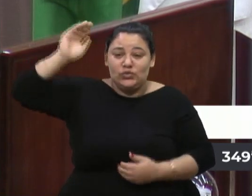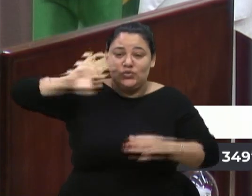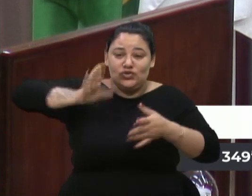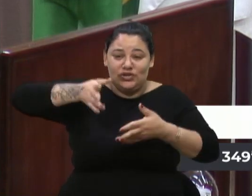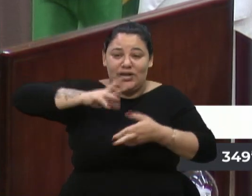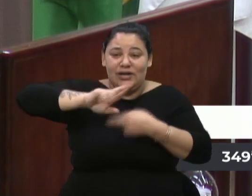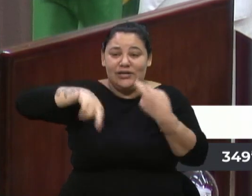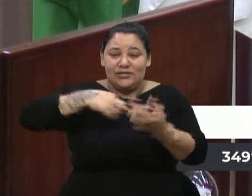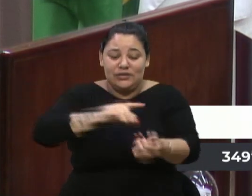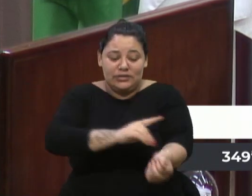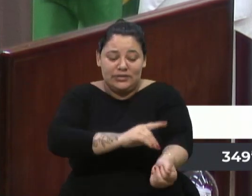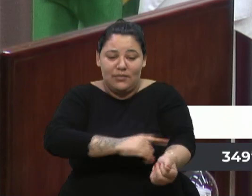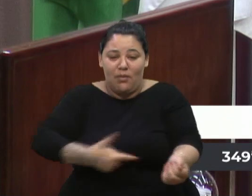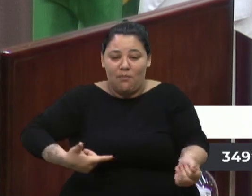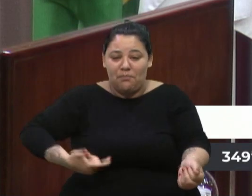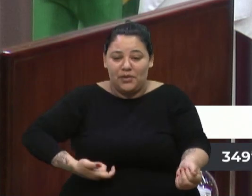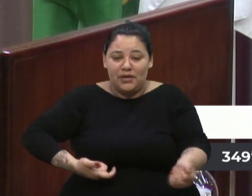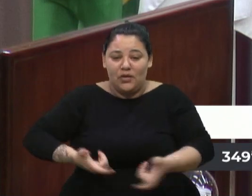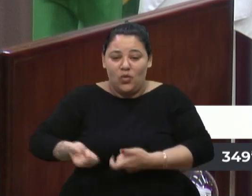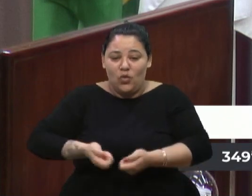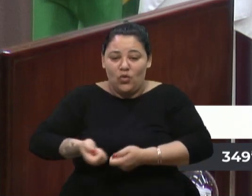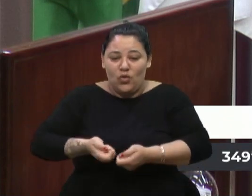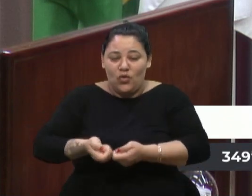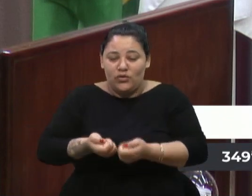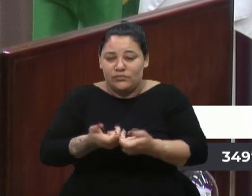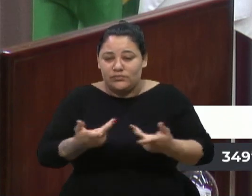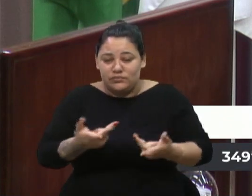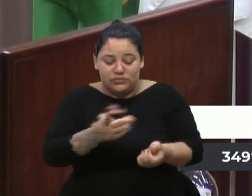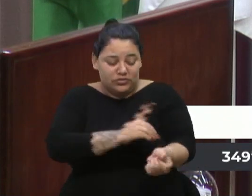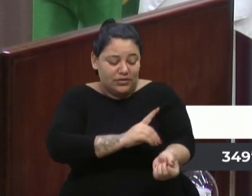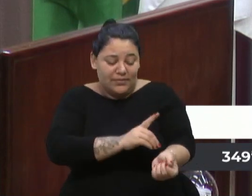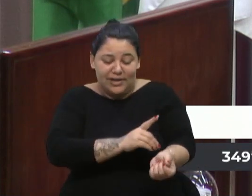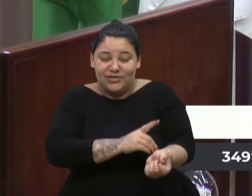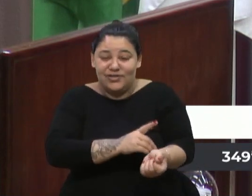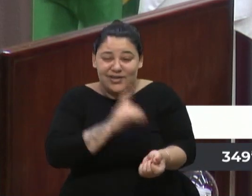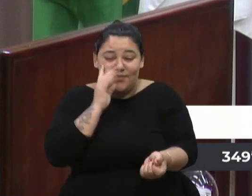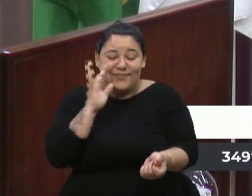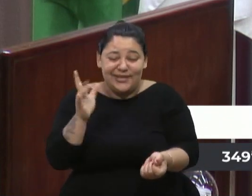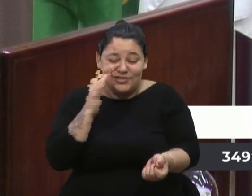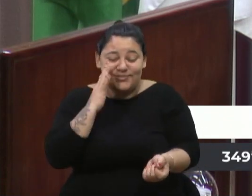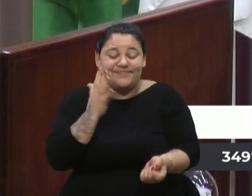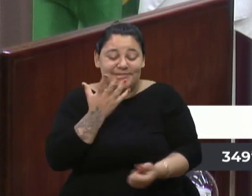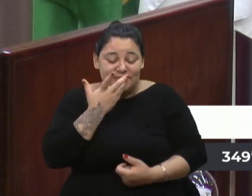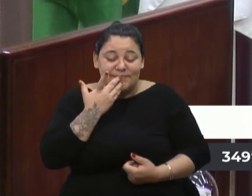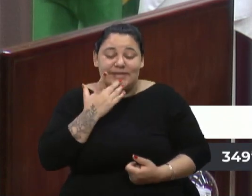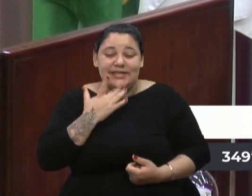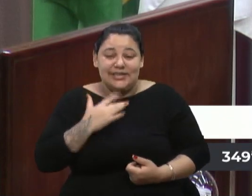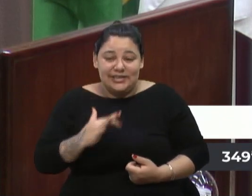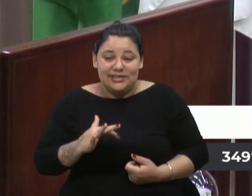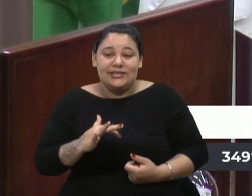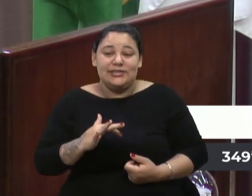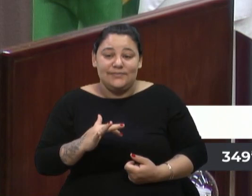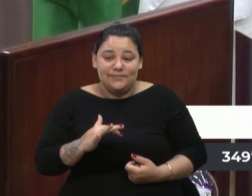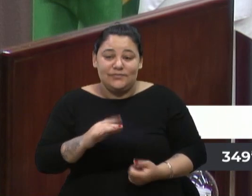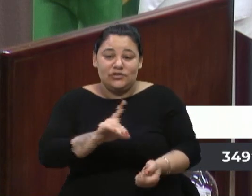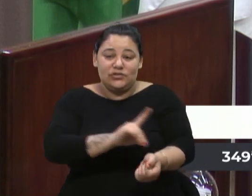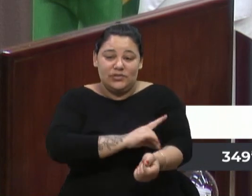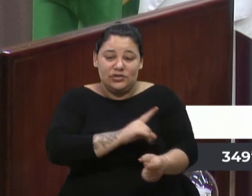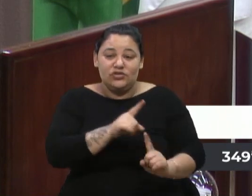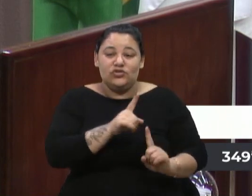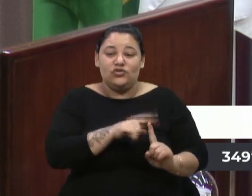né, da insulina, do controle do diabetes, mas imaginar para uma criança, né, diabetes do tipo 1,